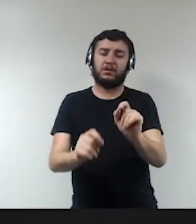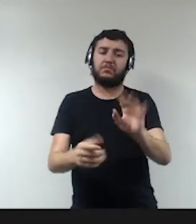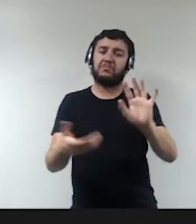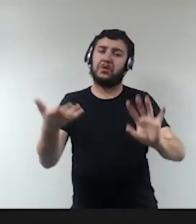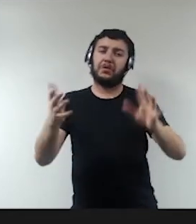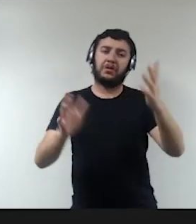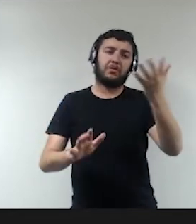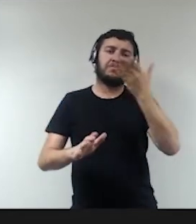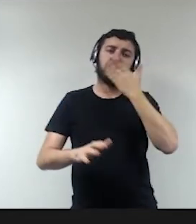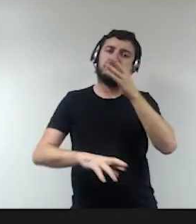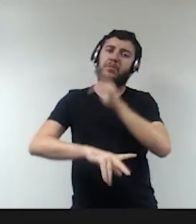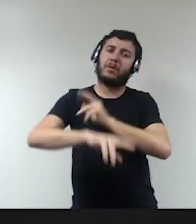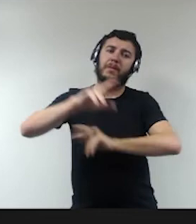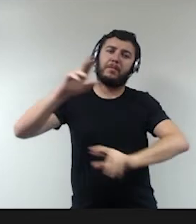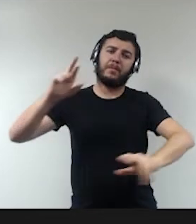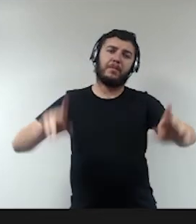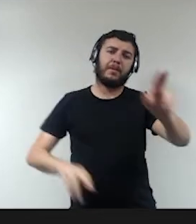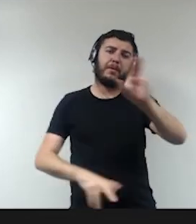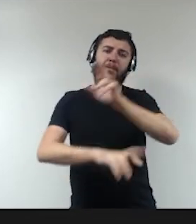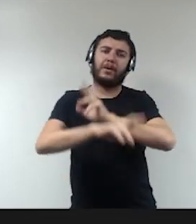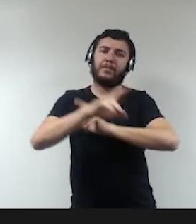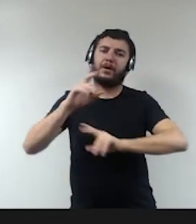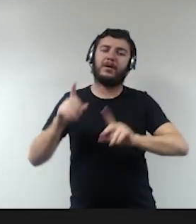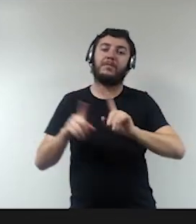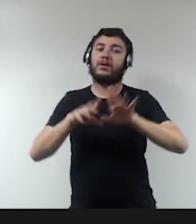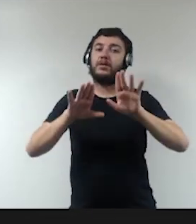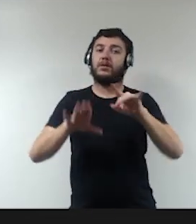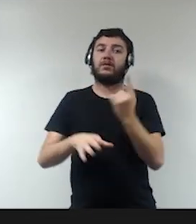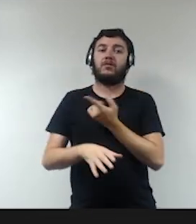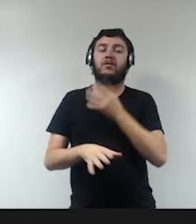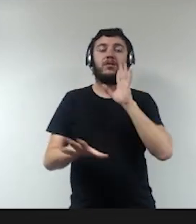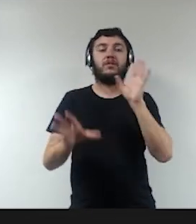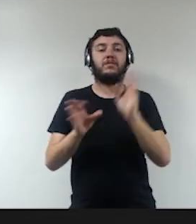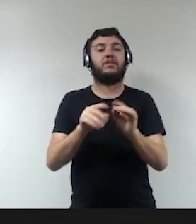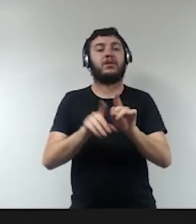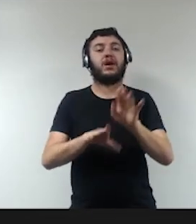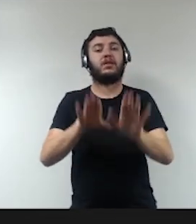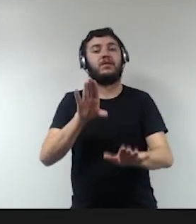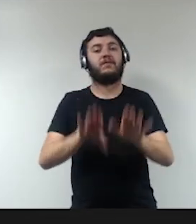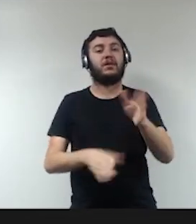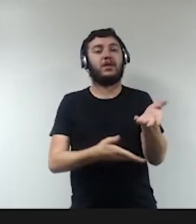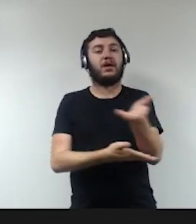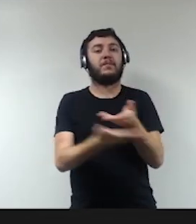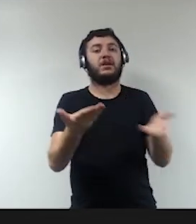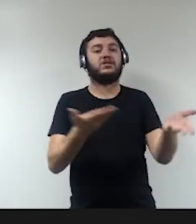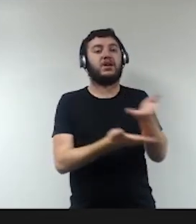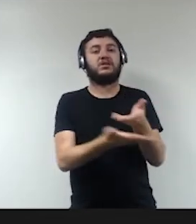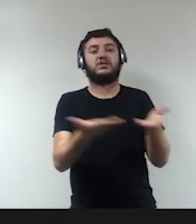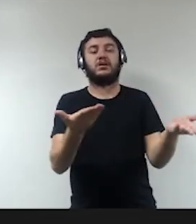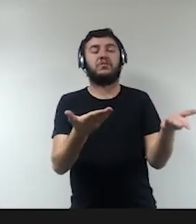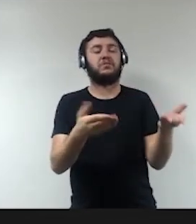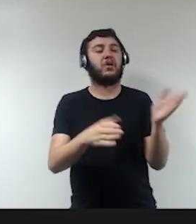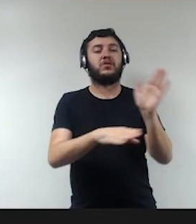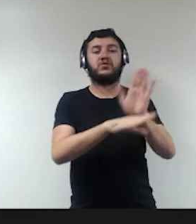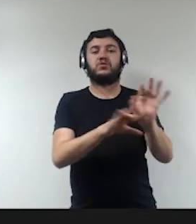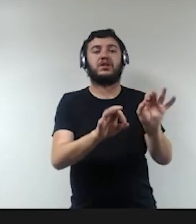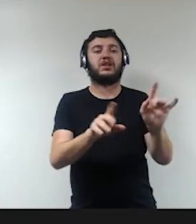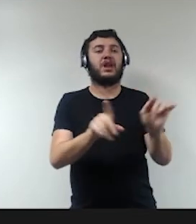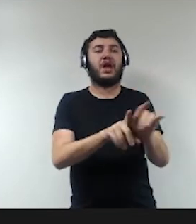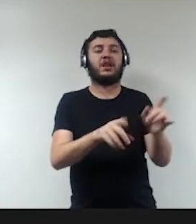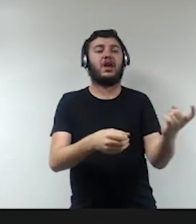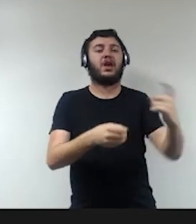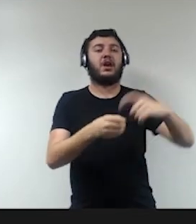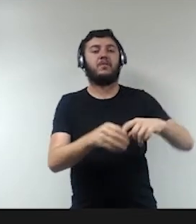de disputa no caso concreto. Às vezes a mediação não funciona em algumas recuperações judiciais, em